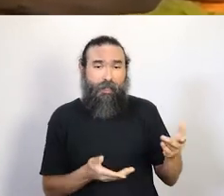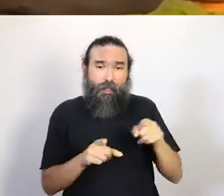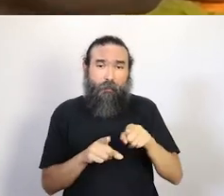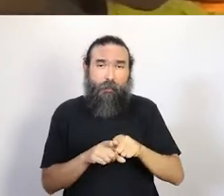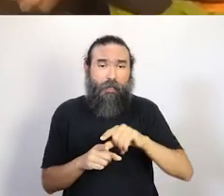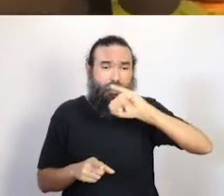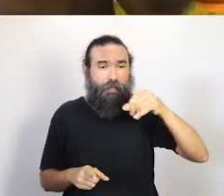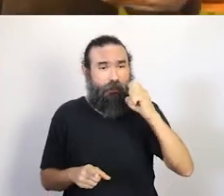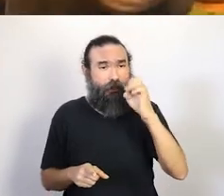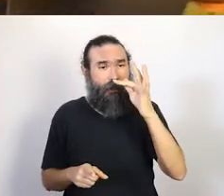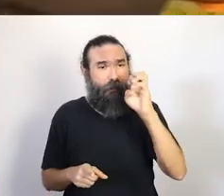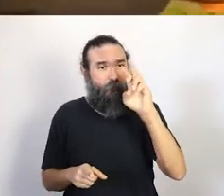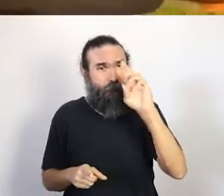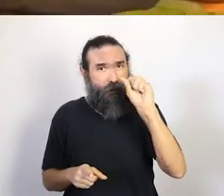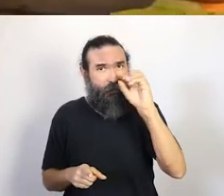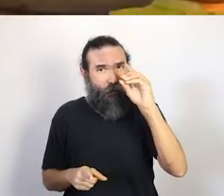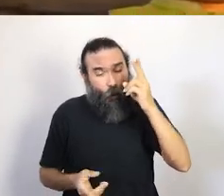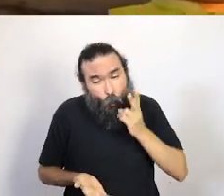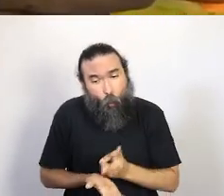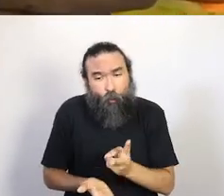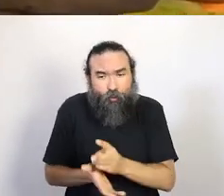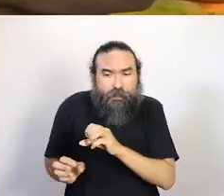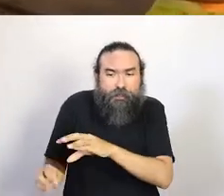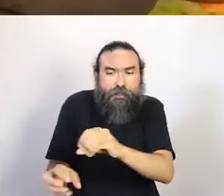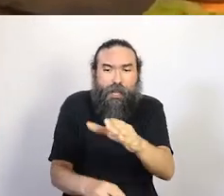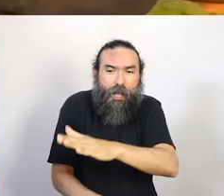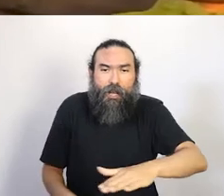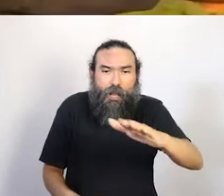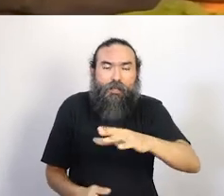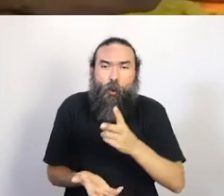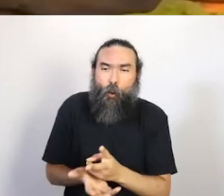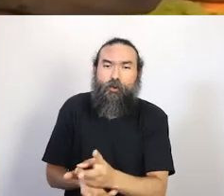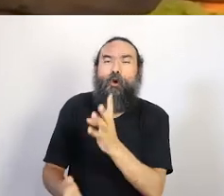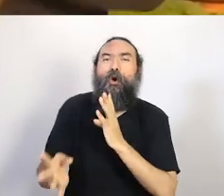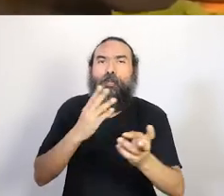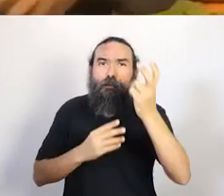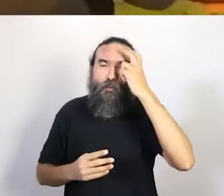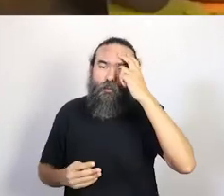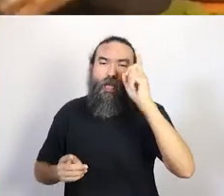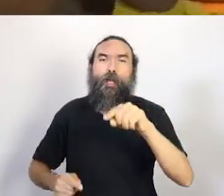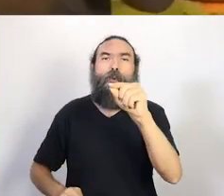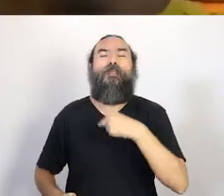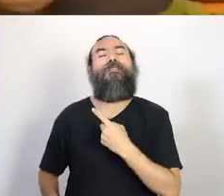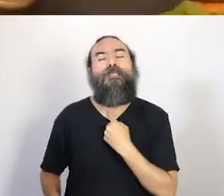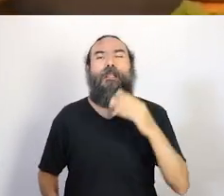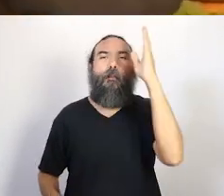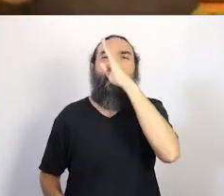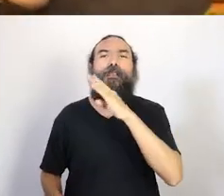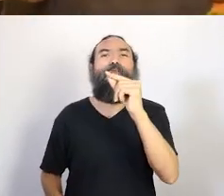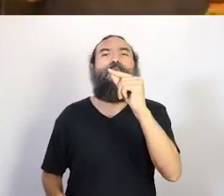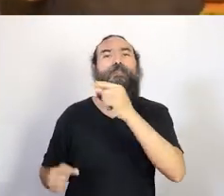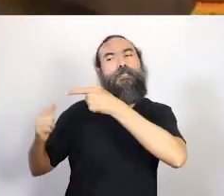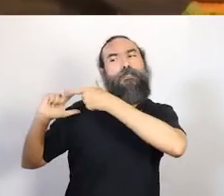e está ensinando os mais novos. É esse o Brasil que a gente gostaria de ver. Esse que vai passando, né, de geração em